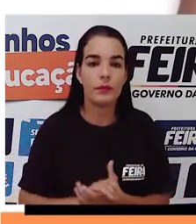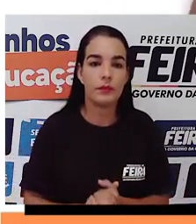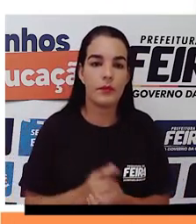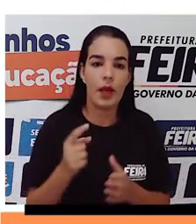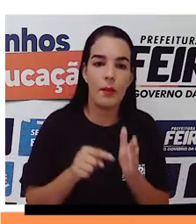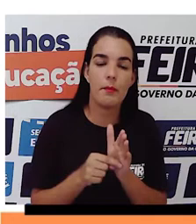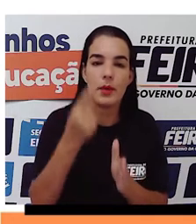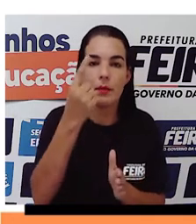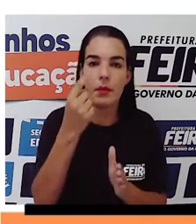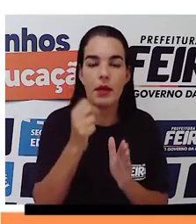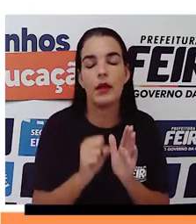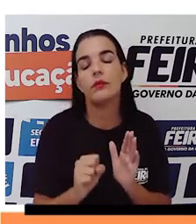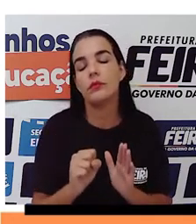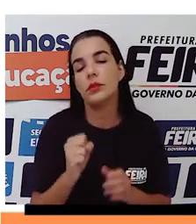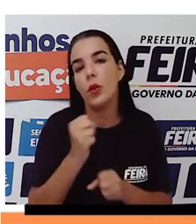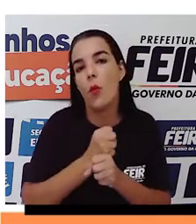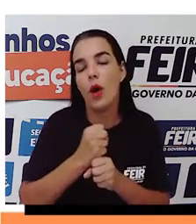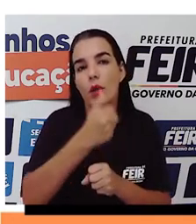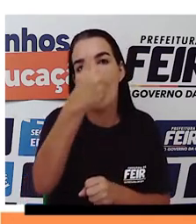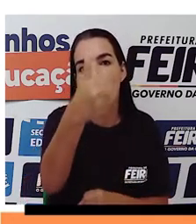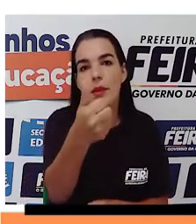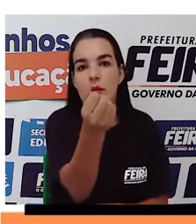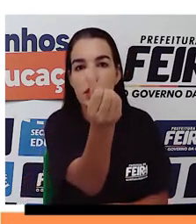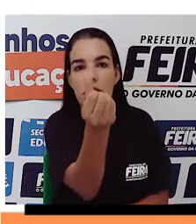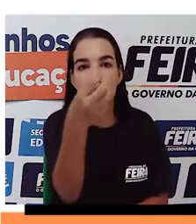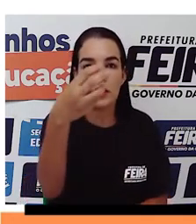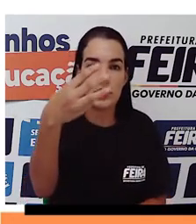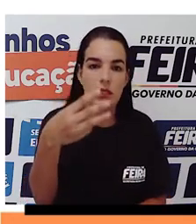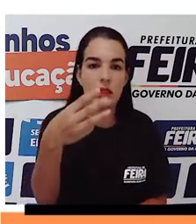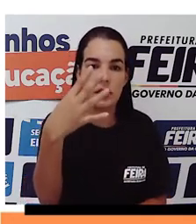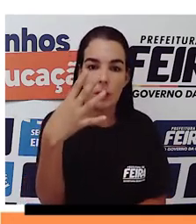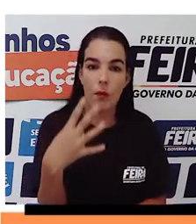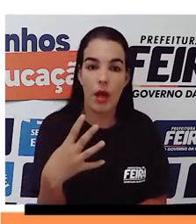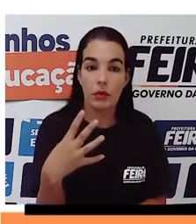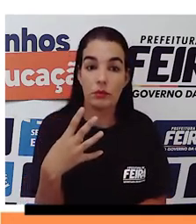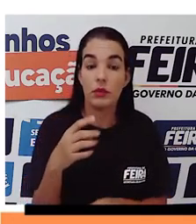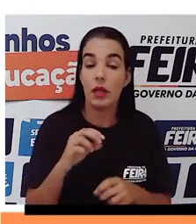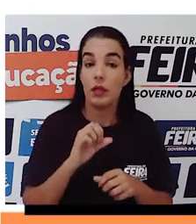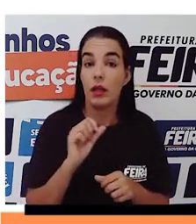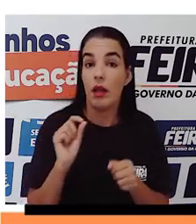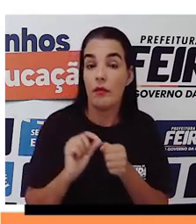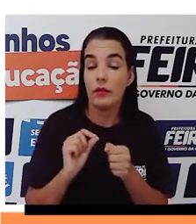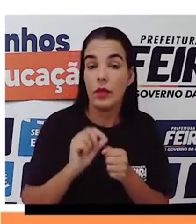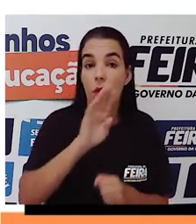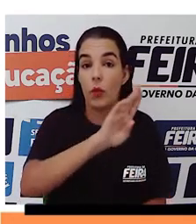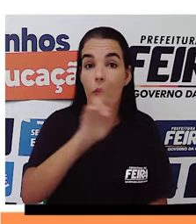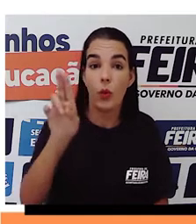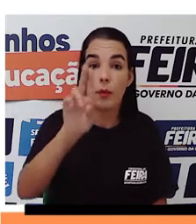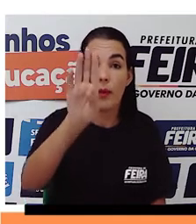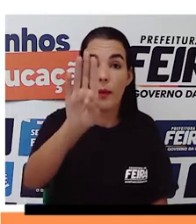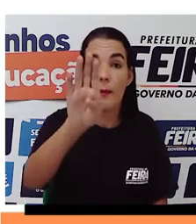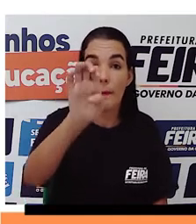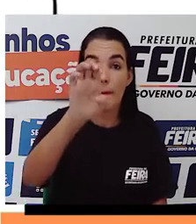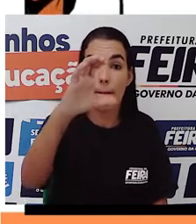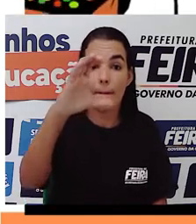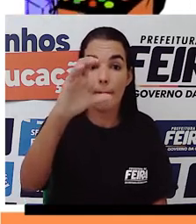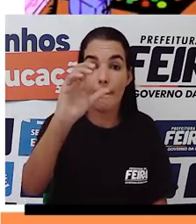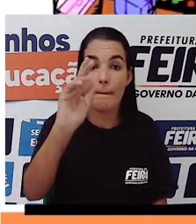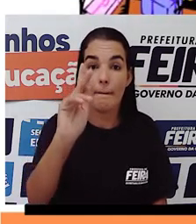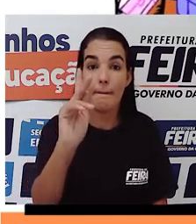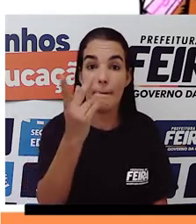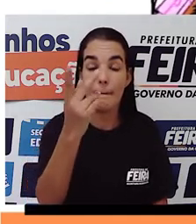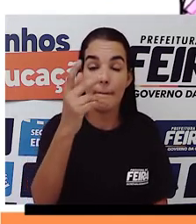ocorrida em 1684, foi a Revolta de Bec. As principais causas dessa revolta se encontram